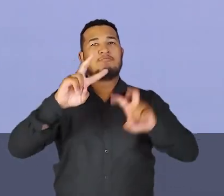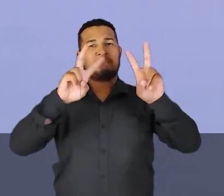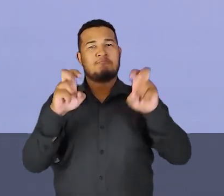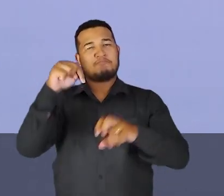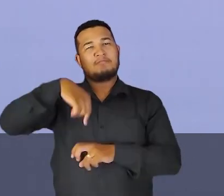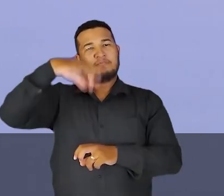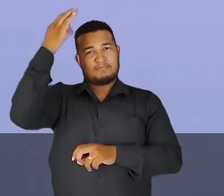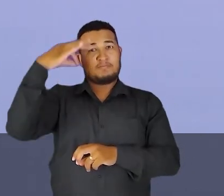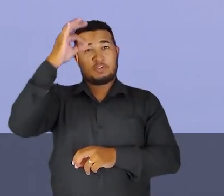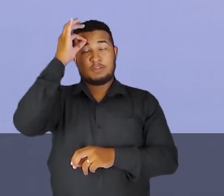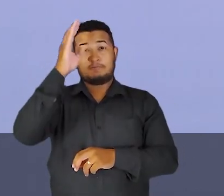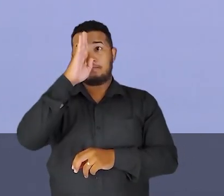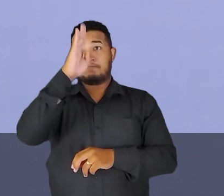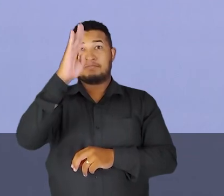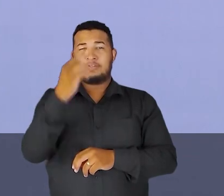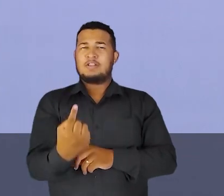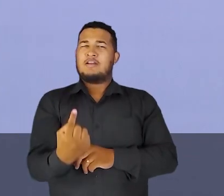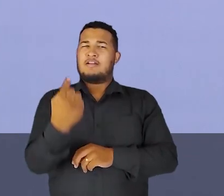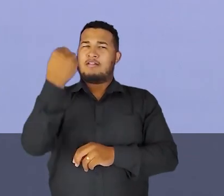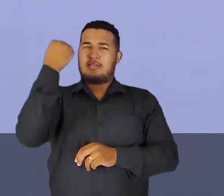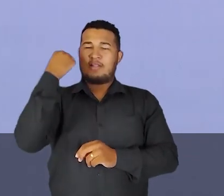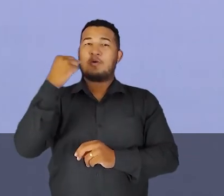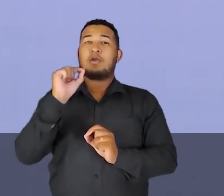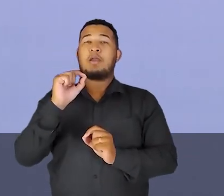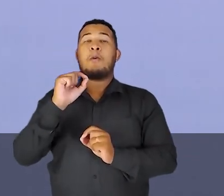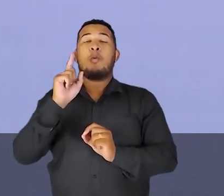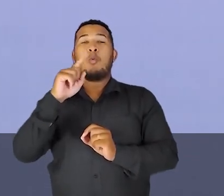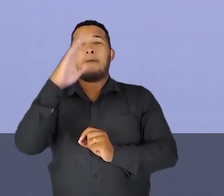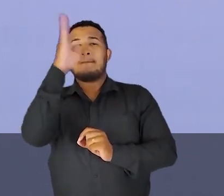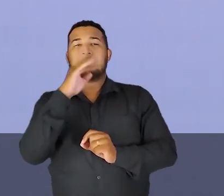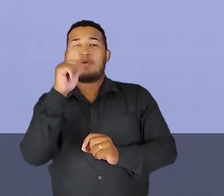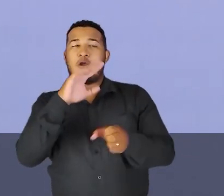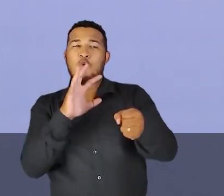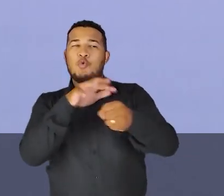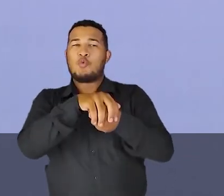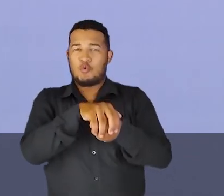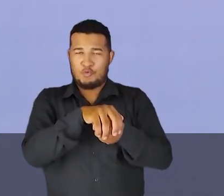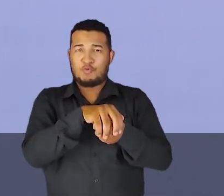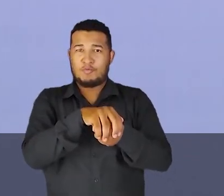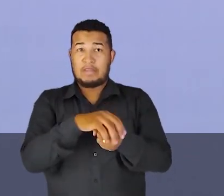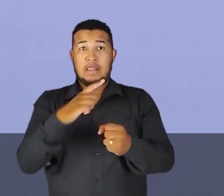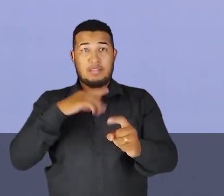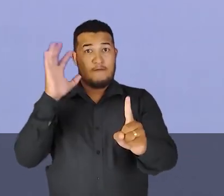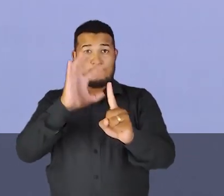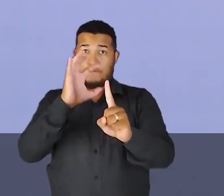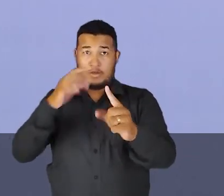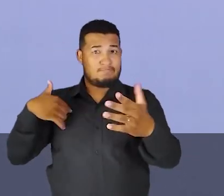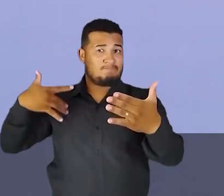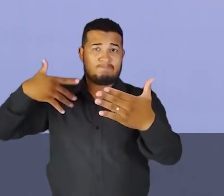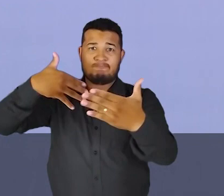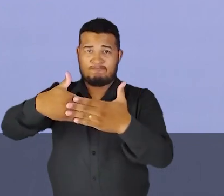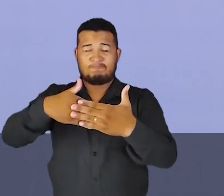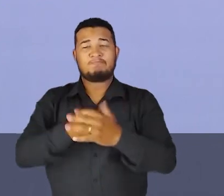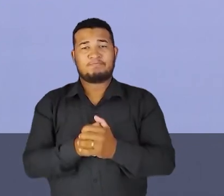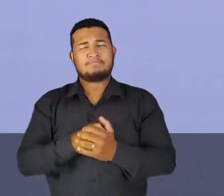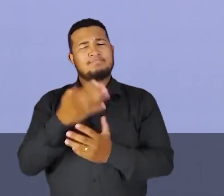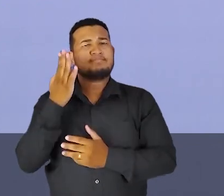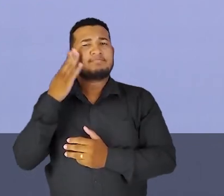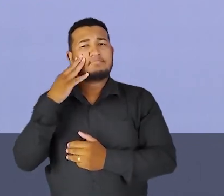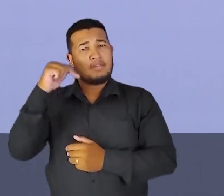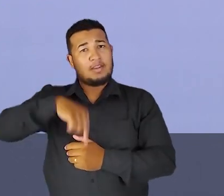Espírito Santo, principalmente naquela época do Brasil colônia, e tem suas influências até os dias de hoje. Nós sabemos